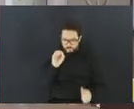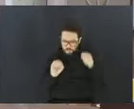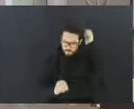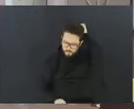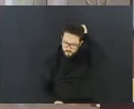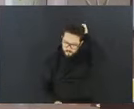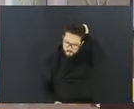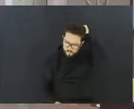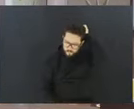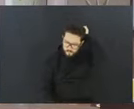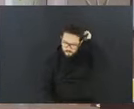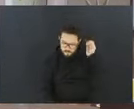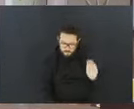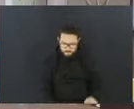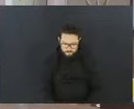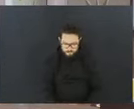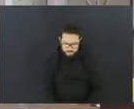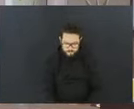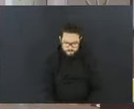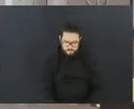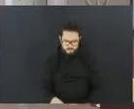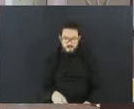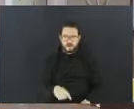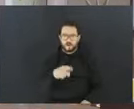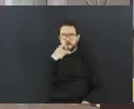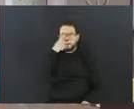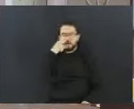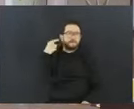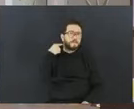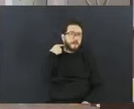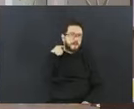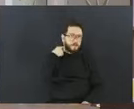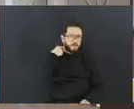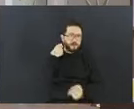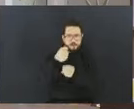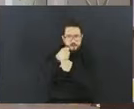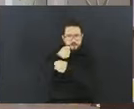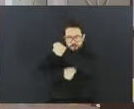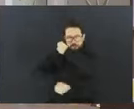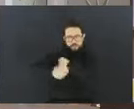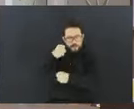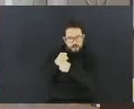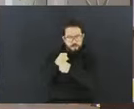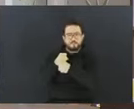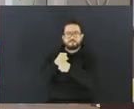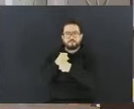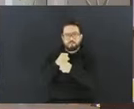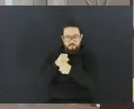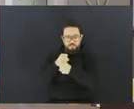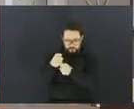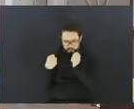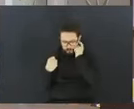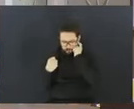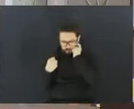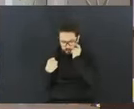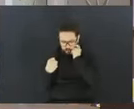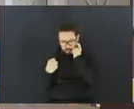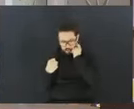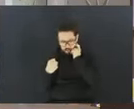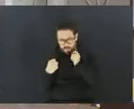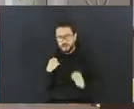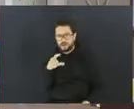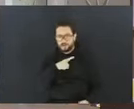Mais durante o ano passado, né? Agora está tendo um relaxamento, nós tivemos bastante atuantes naquela região,